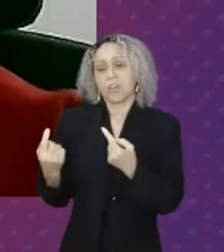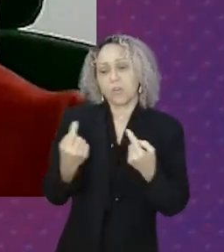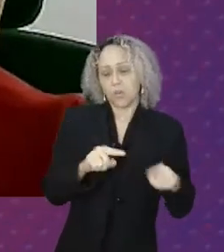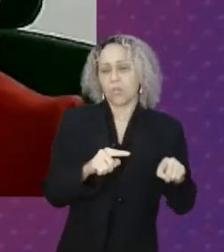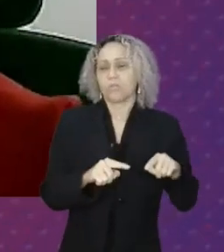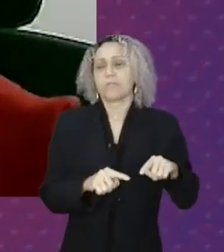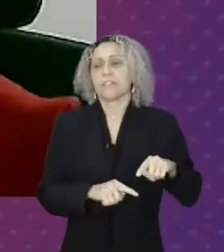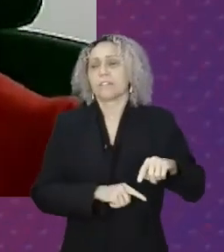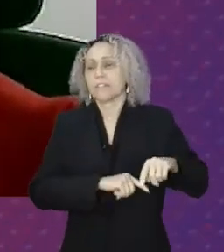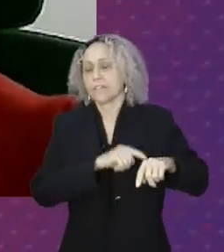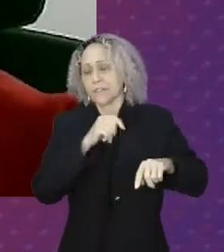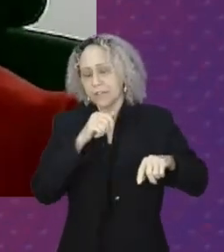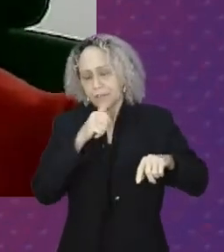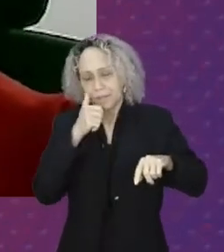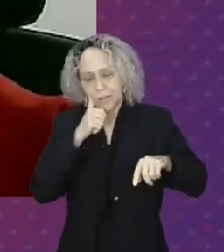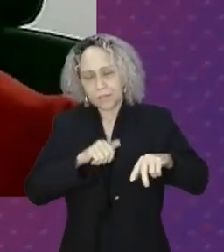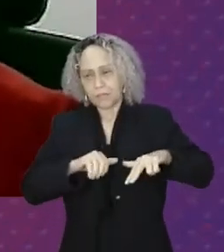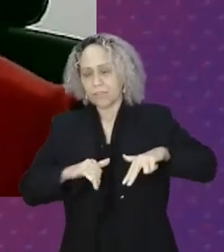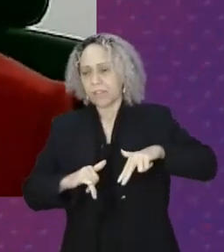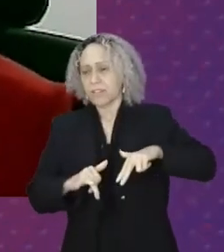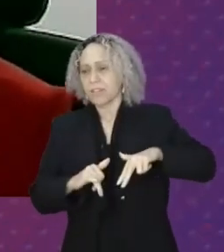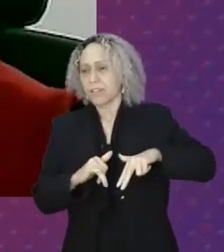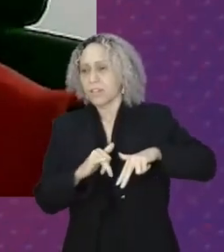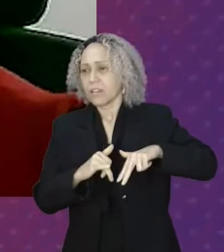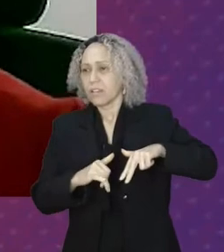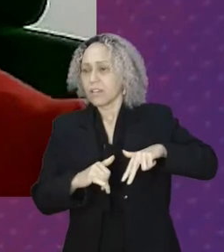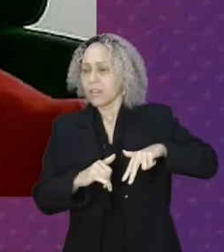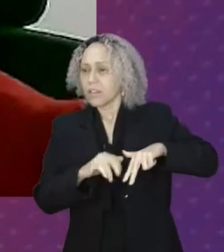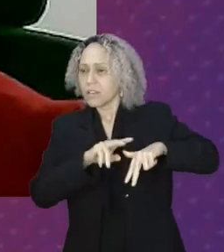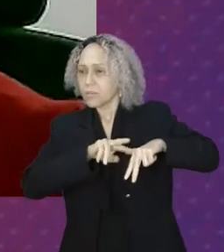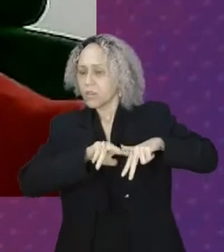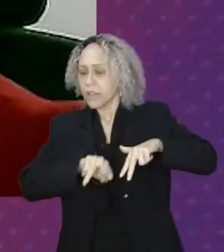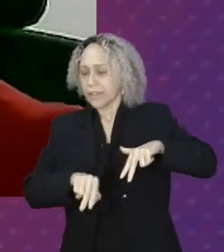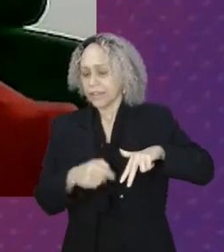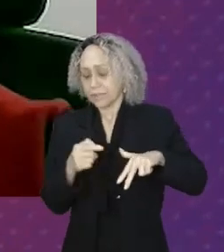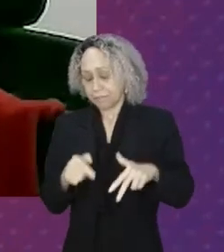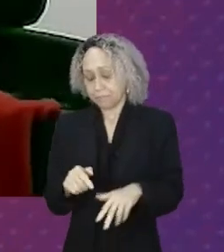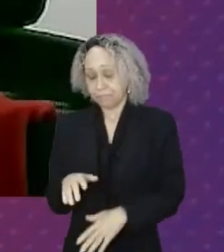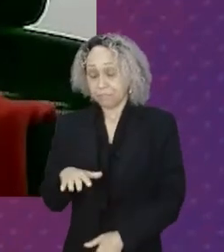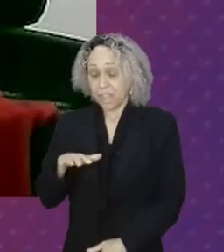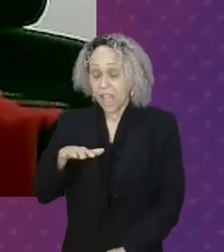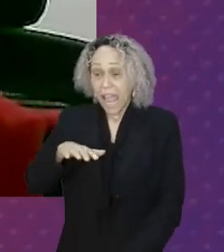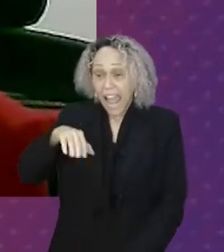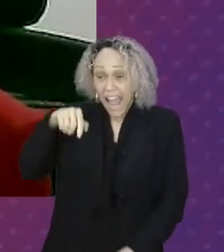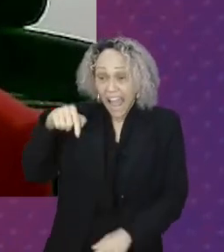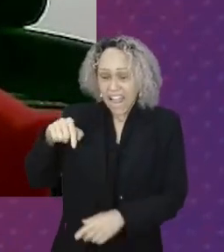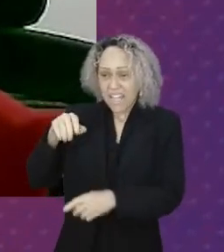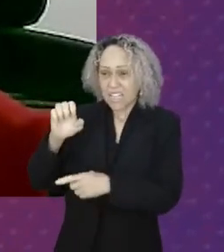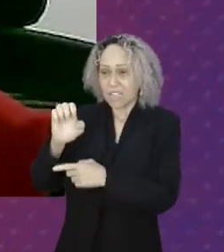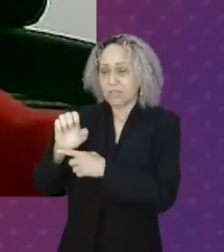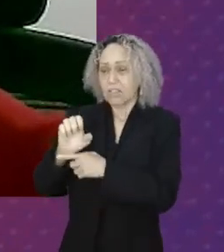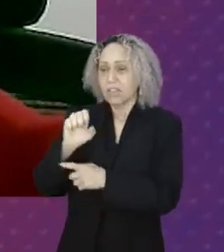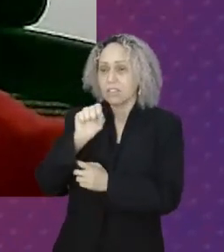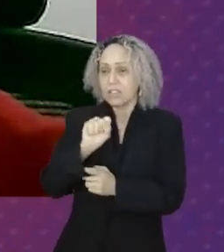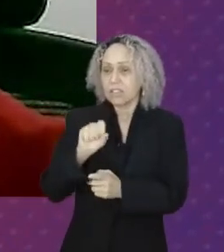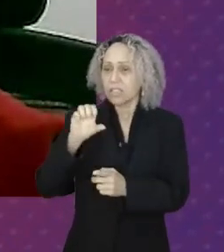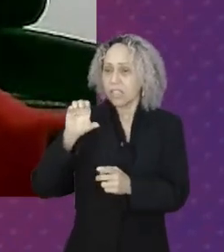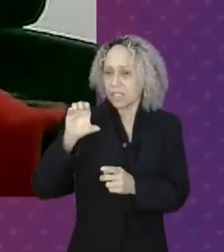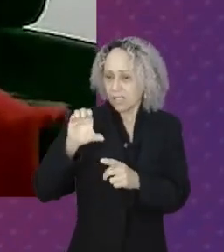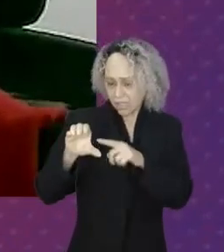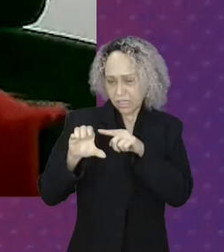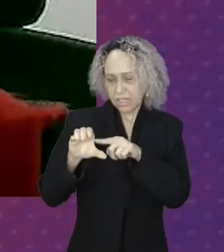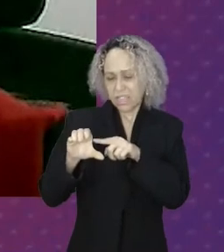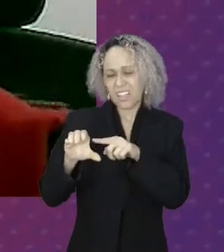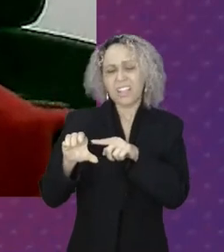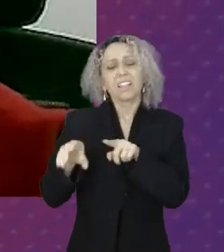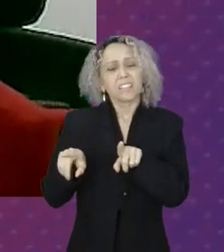Nós temos aqui, no nosso estado de Santa Catarina, e temos percebido isso em outros